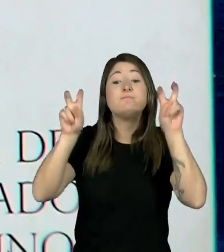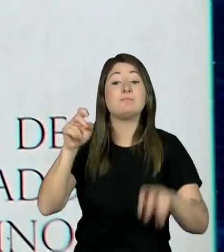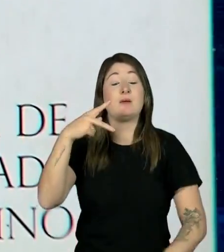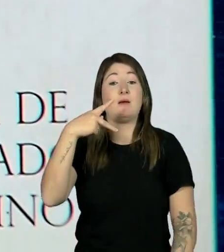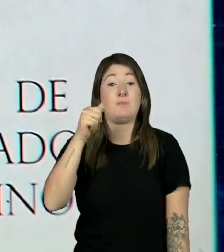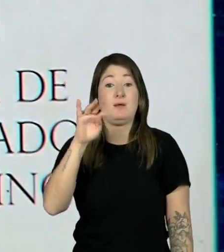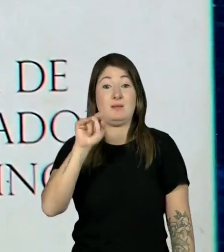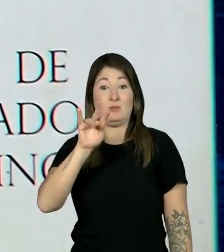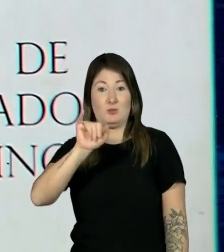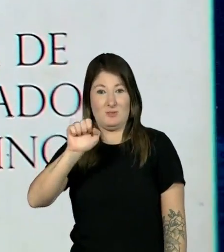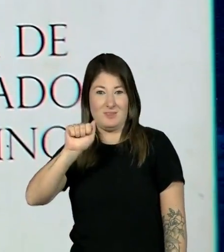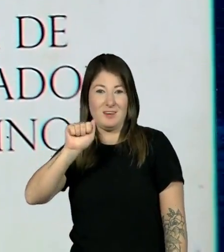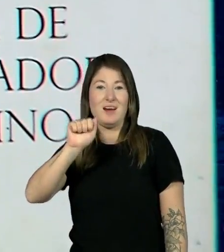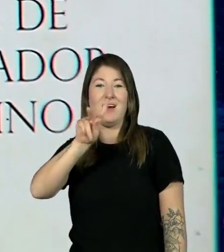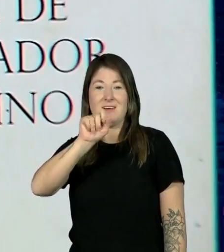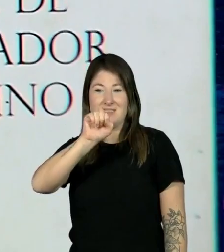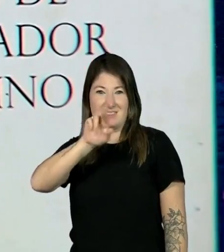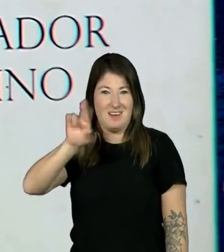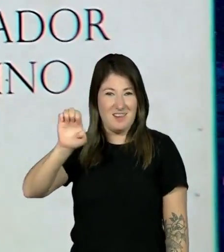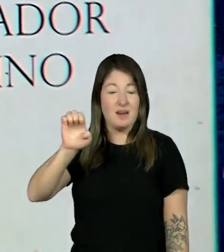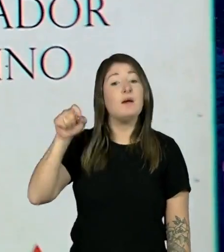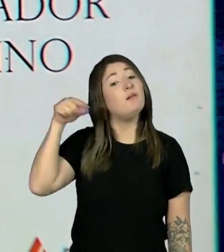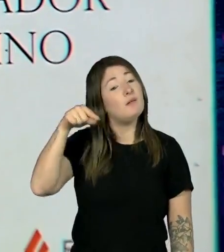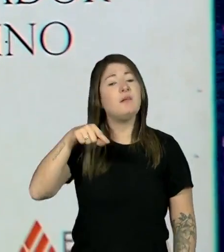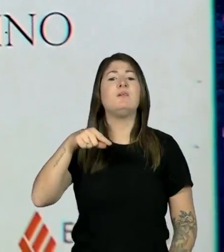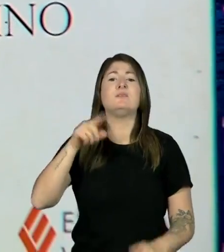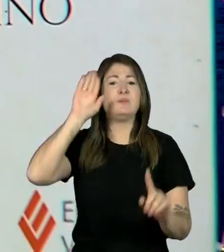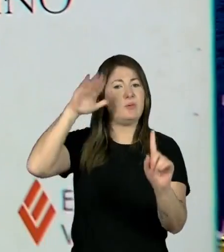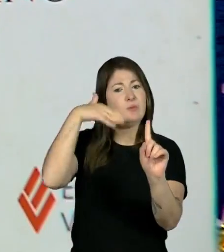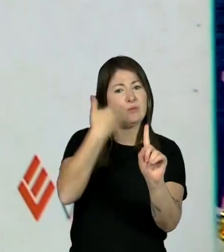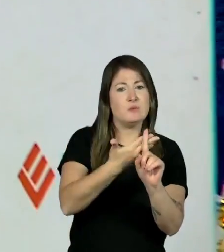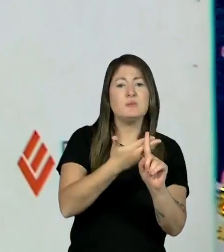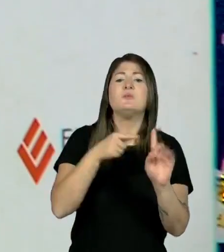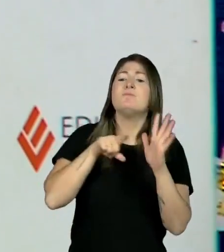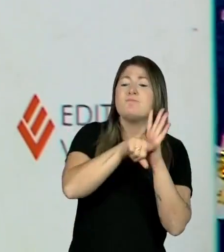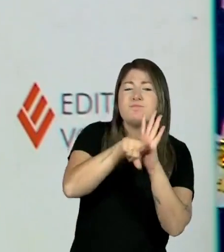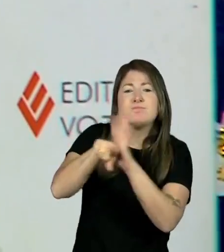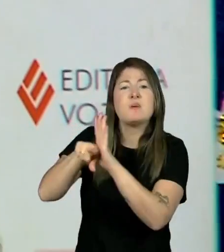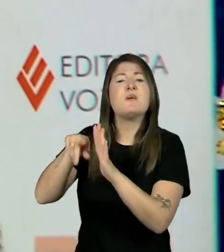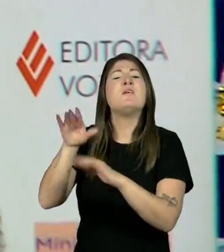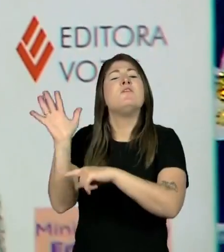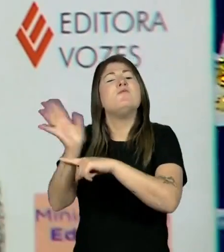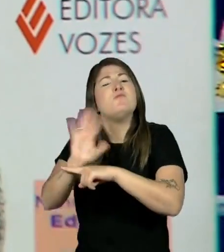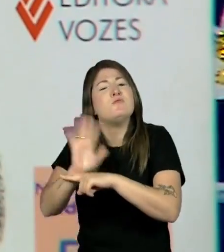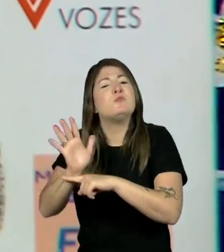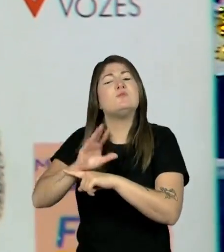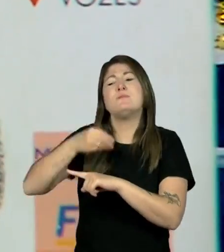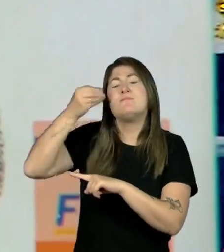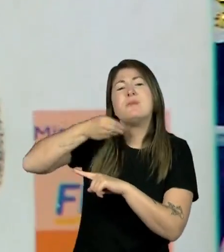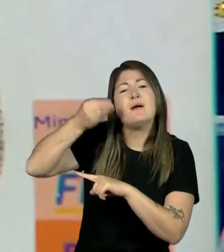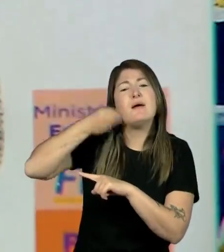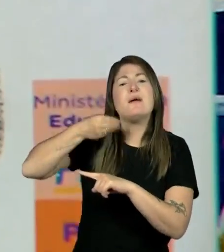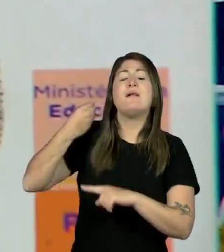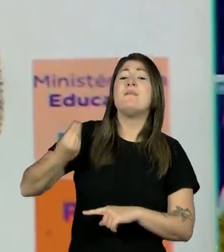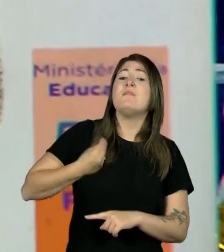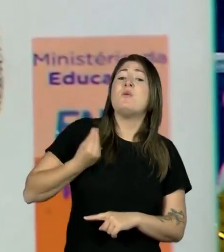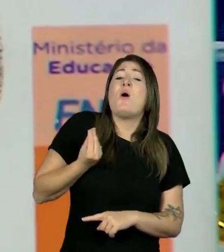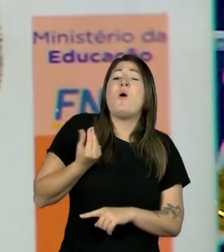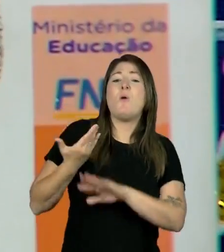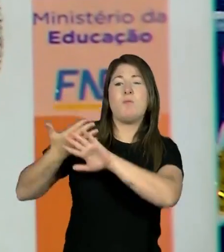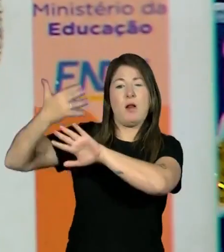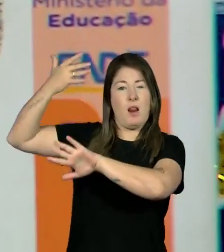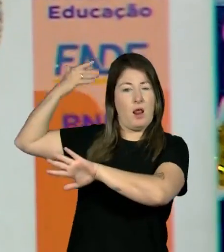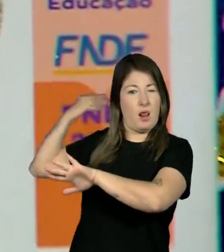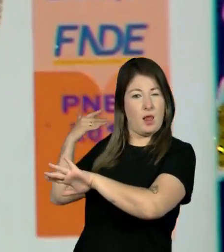conteúdo, através de pesquisas, através de vídeos, eles conheceram a vida de Patativa do Assaré. Quando ele